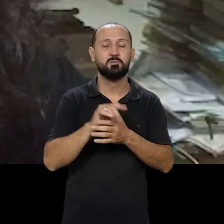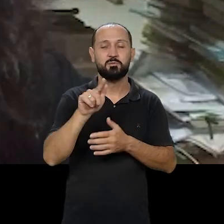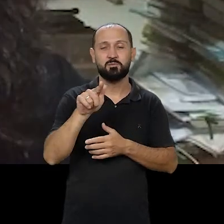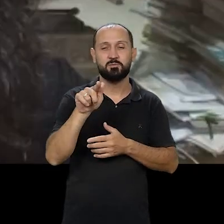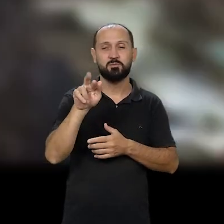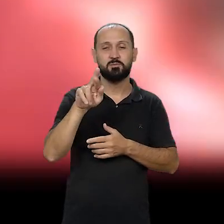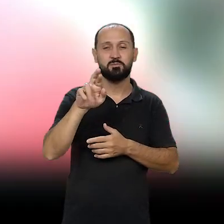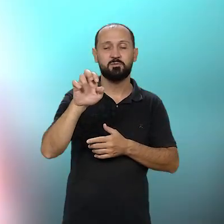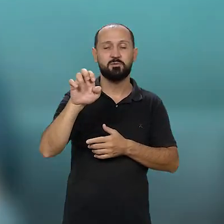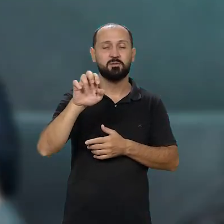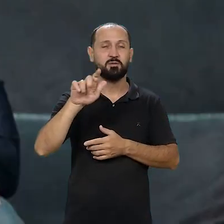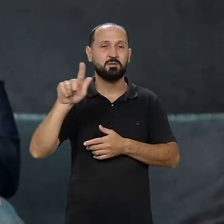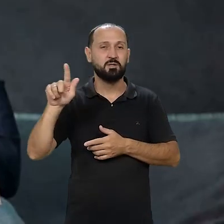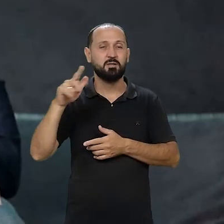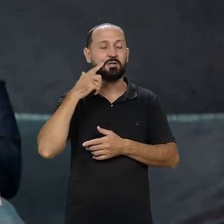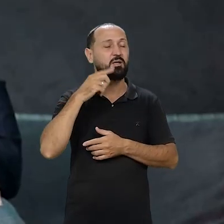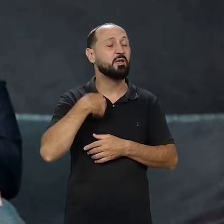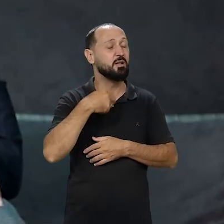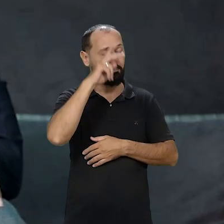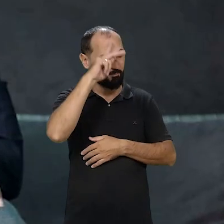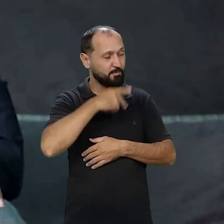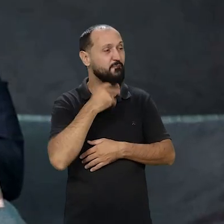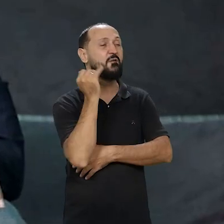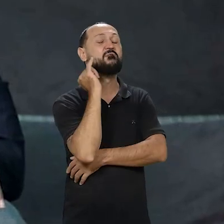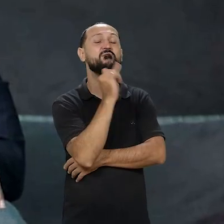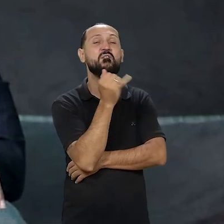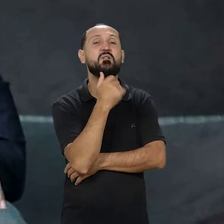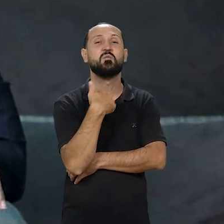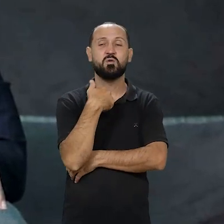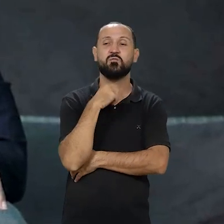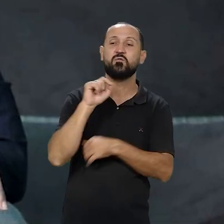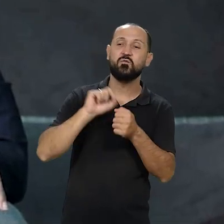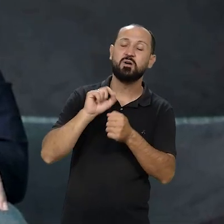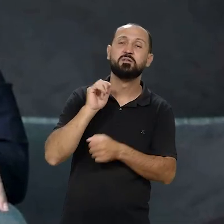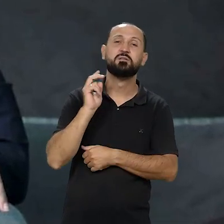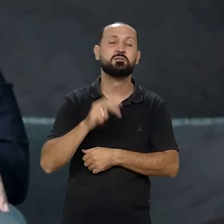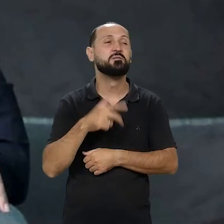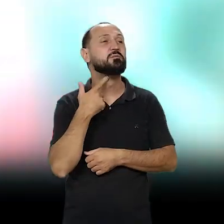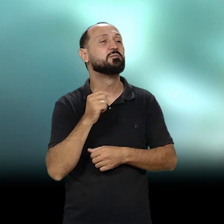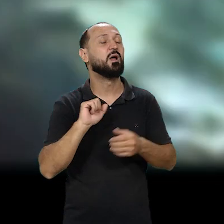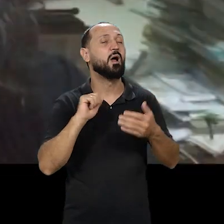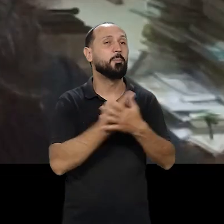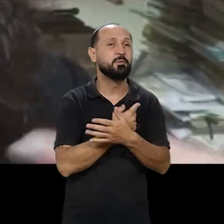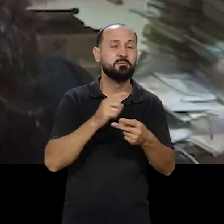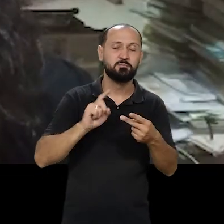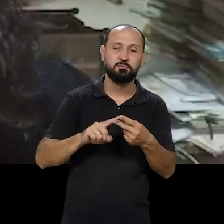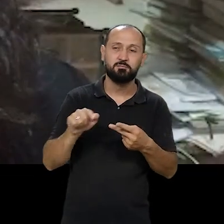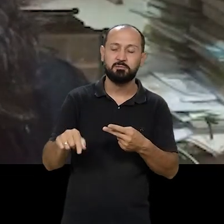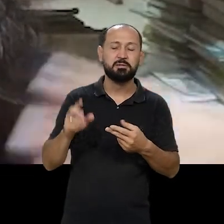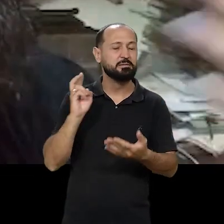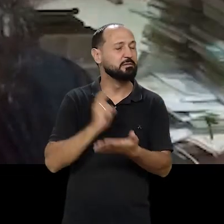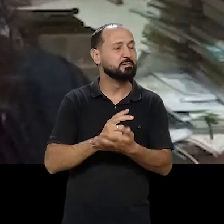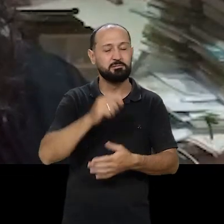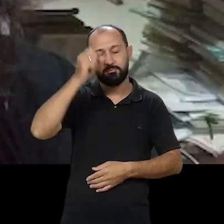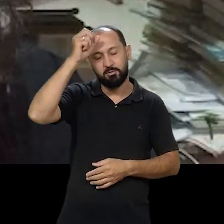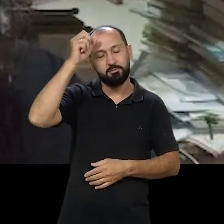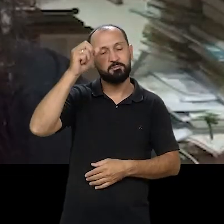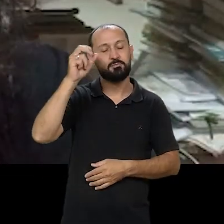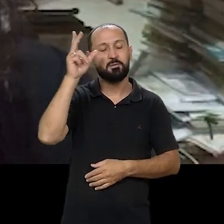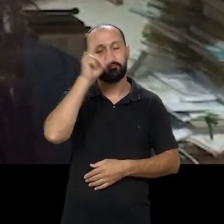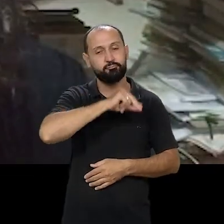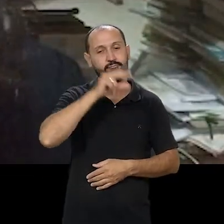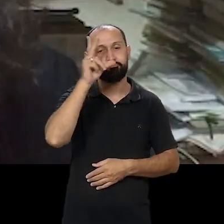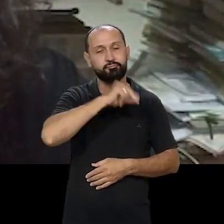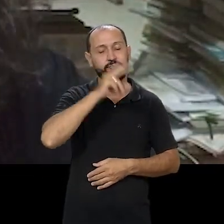o Greg Heffley, que em primeira pessoa vai narrando, né, os seus desastres. Ele é um grande